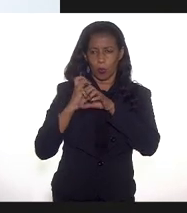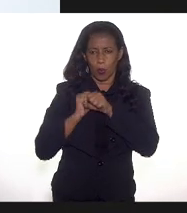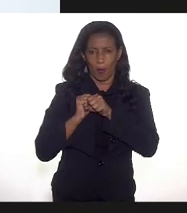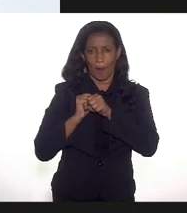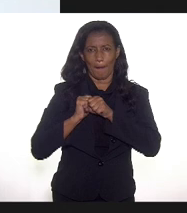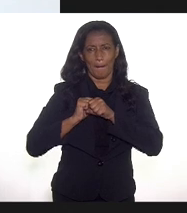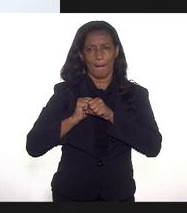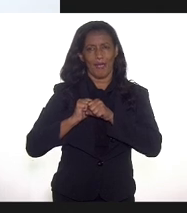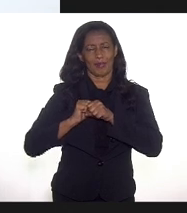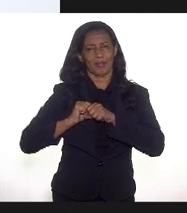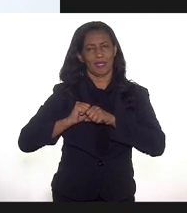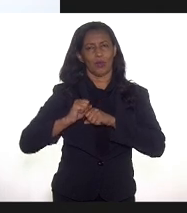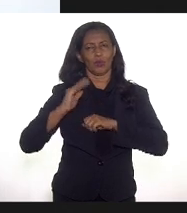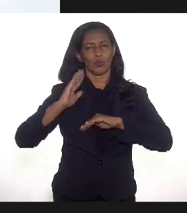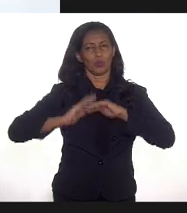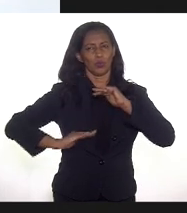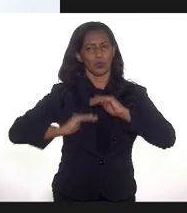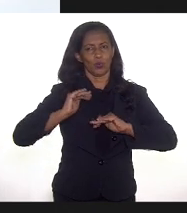FAETEC.